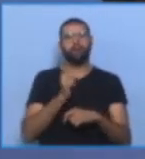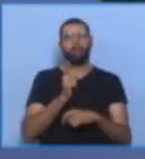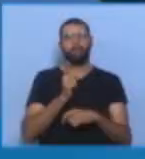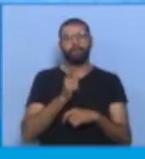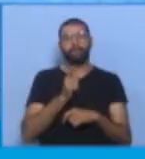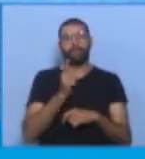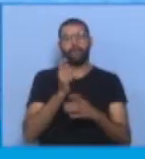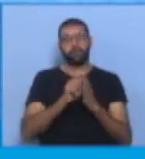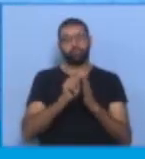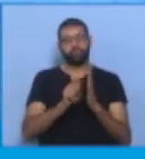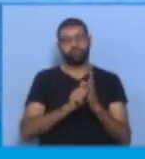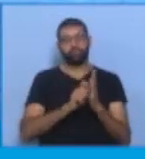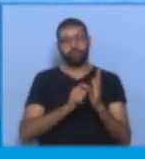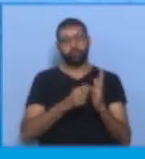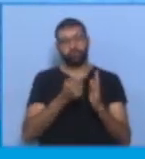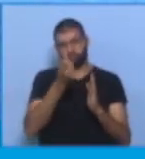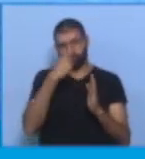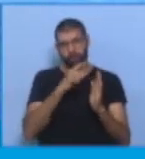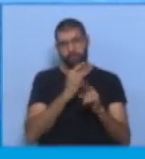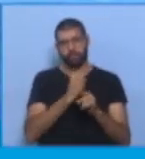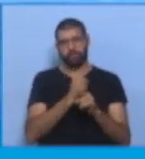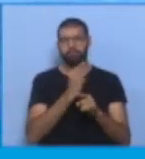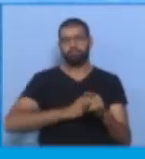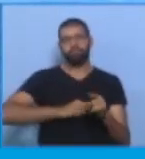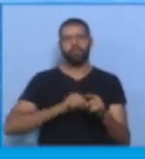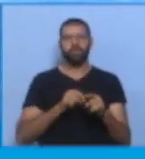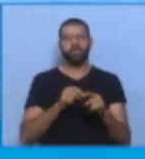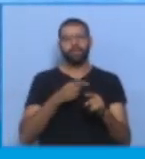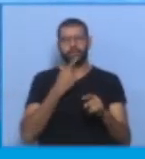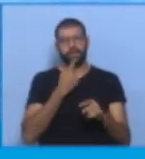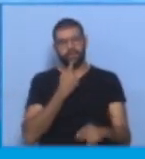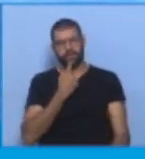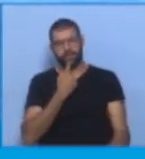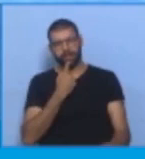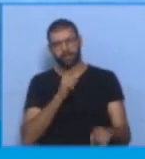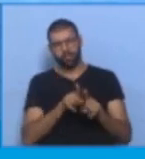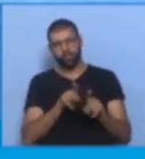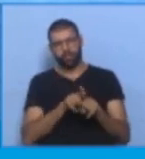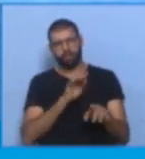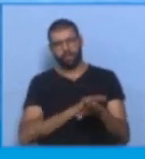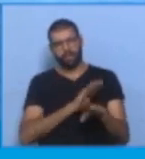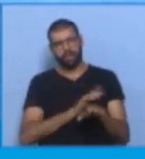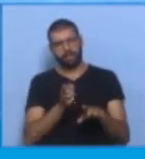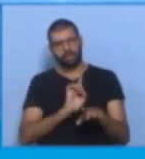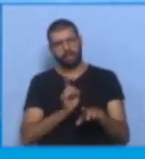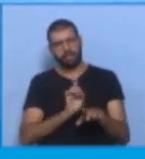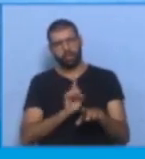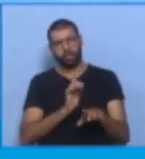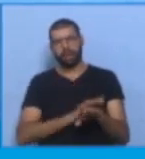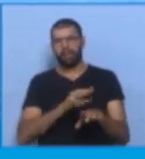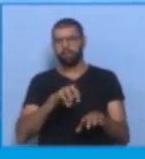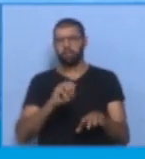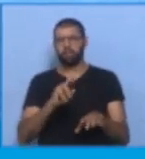que se descreve aí neste relato, não se pode interpretar como um pecado